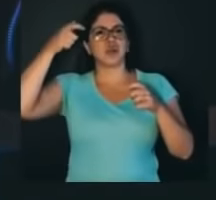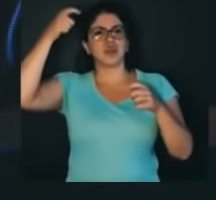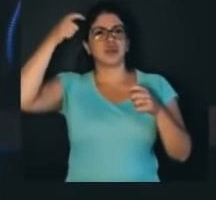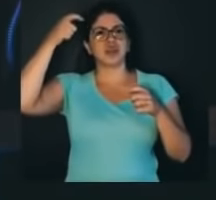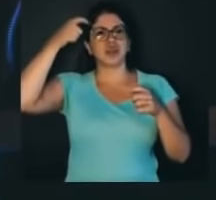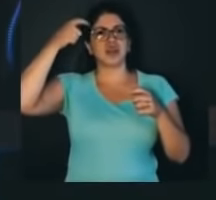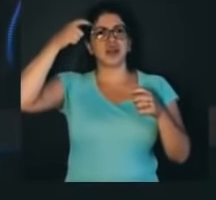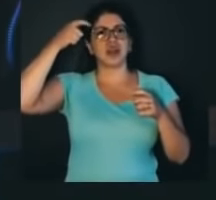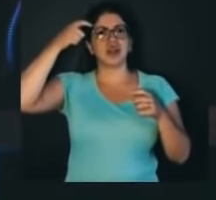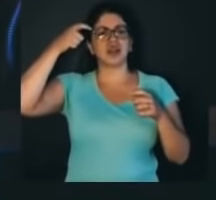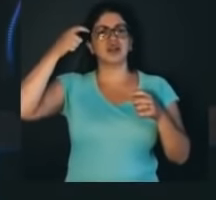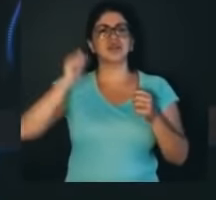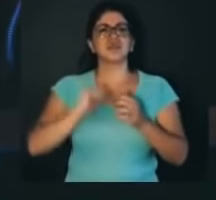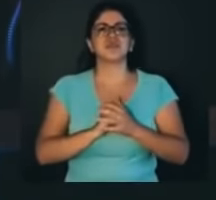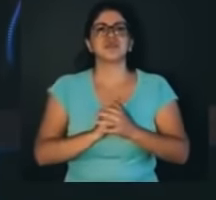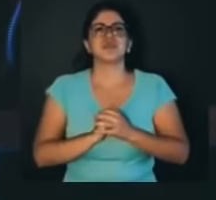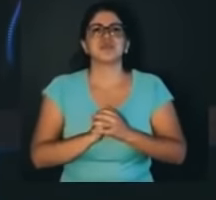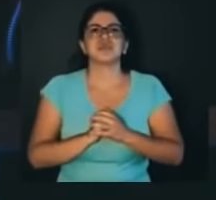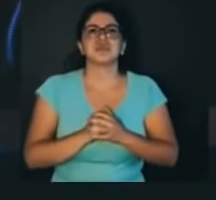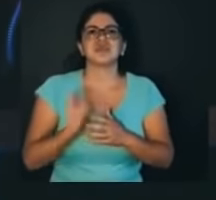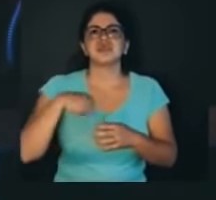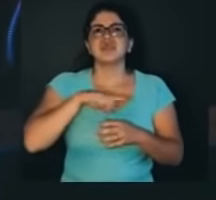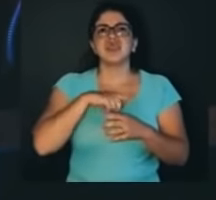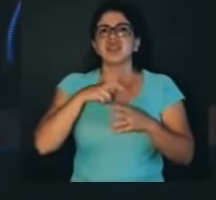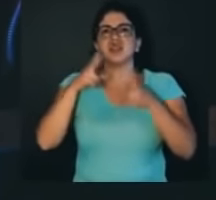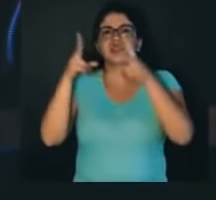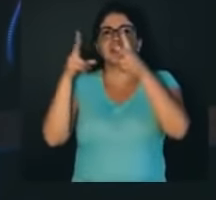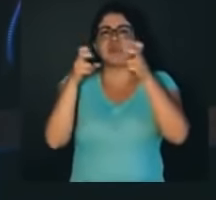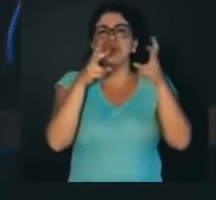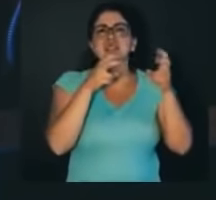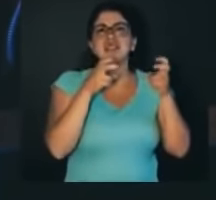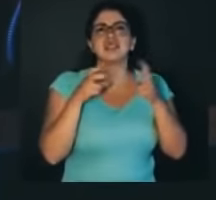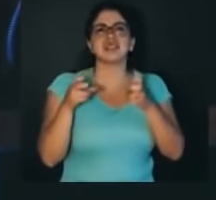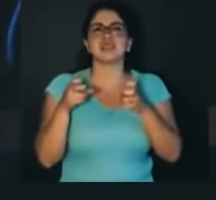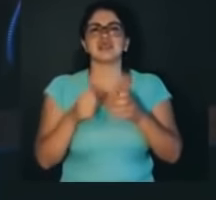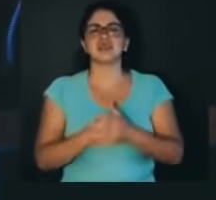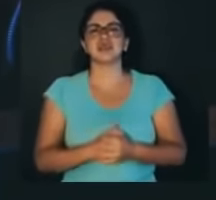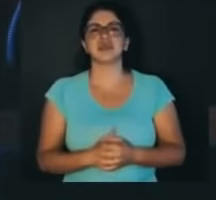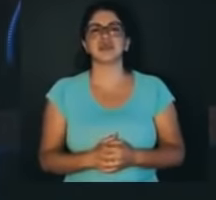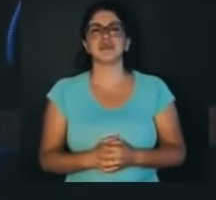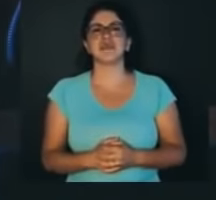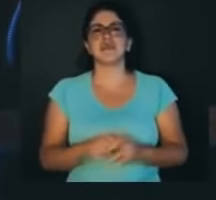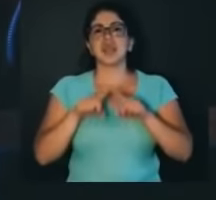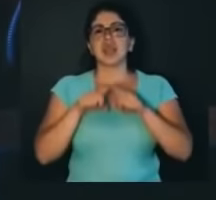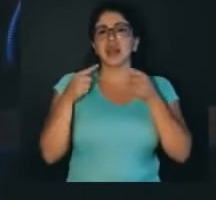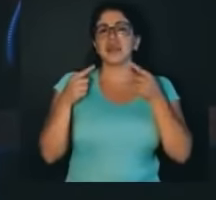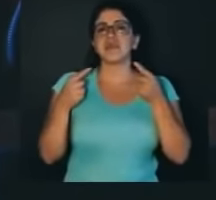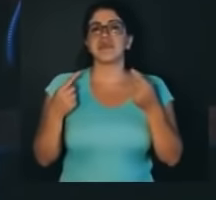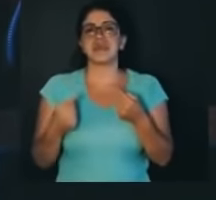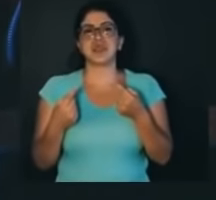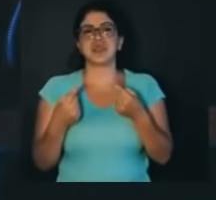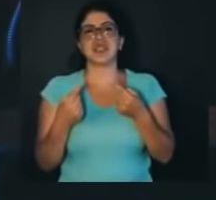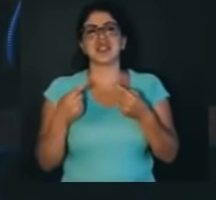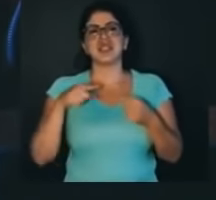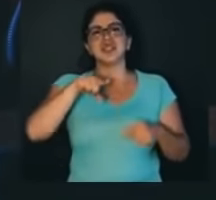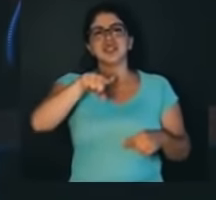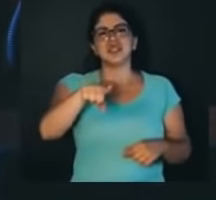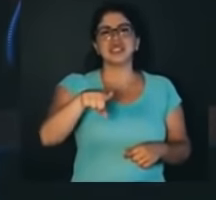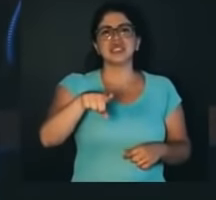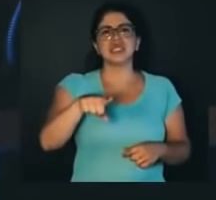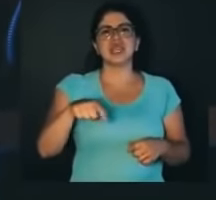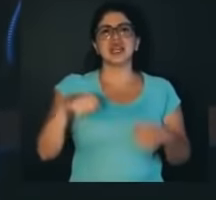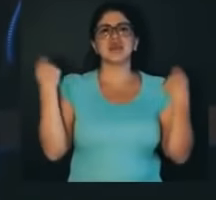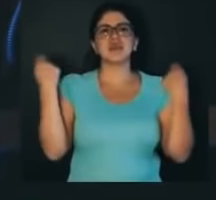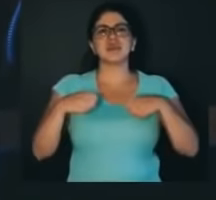Mas, conforme eu já coloquei, você deve no Senhor negar esse tipo de palavras